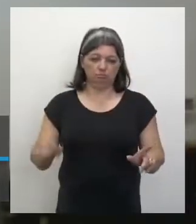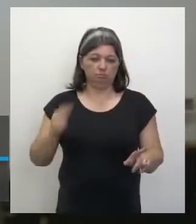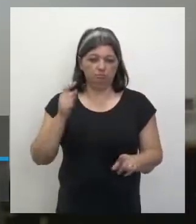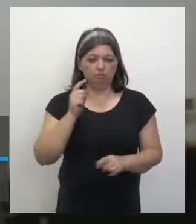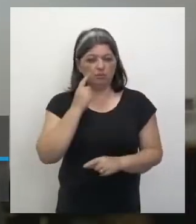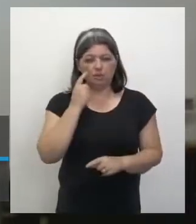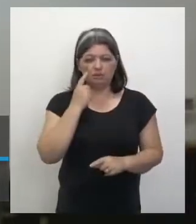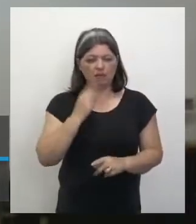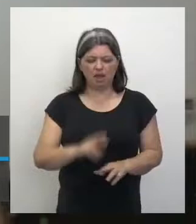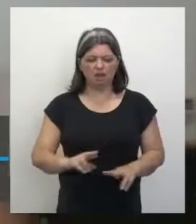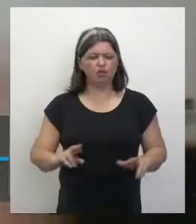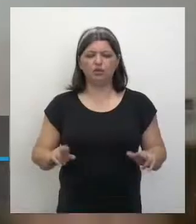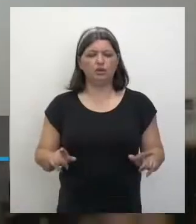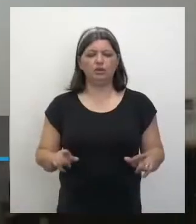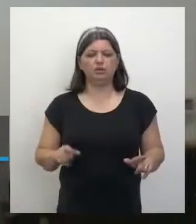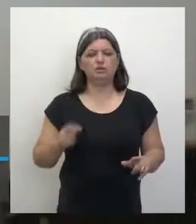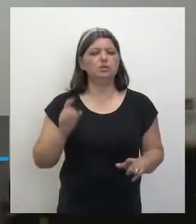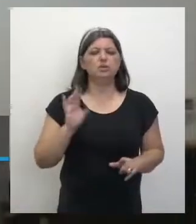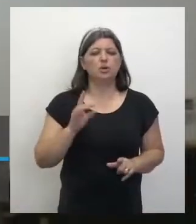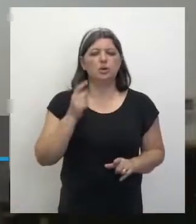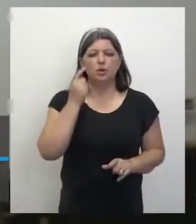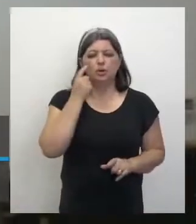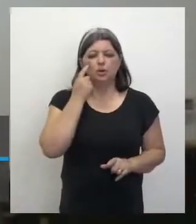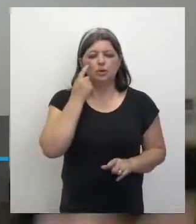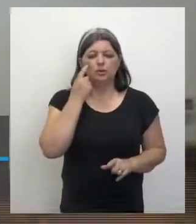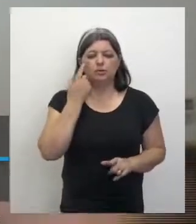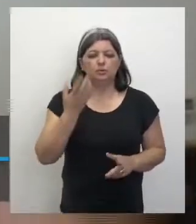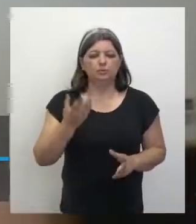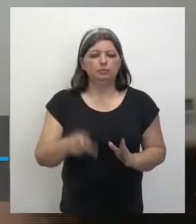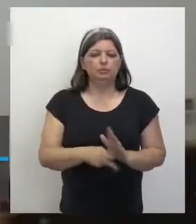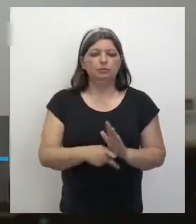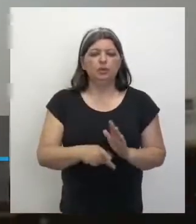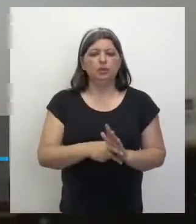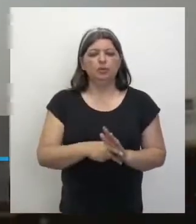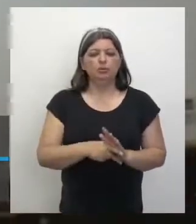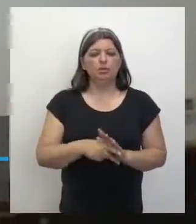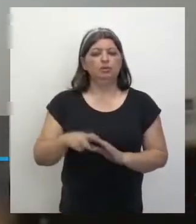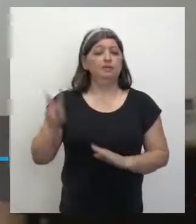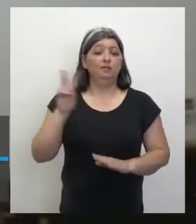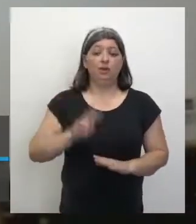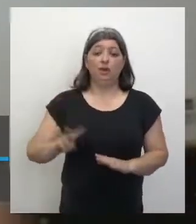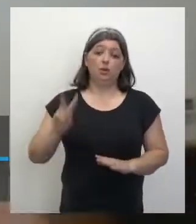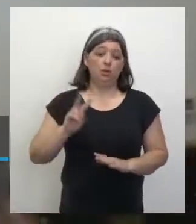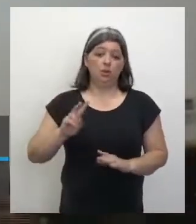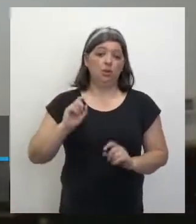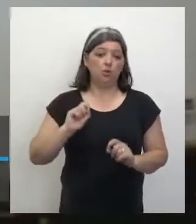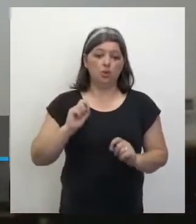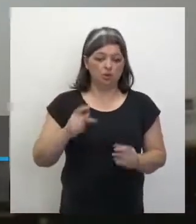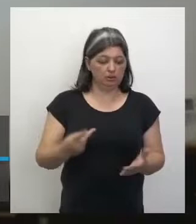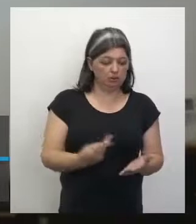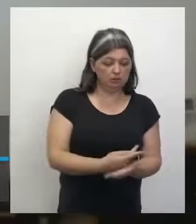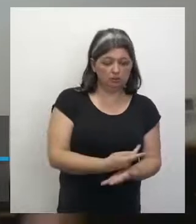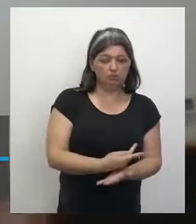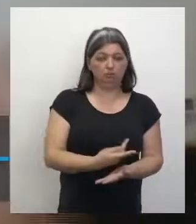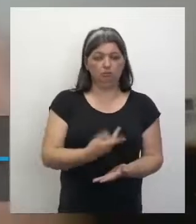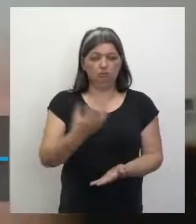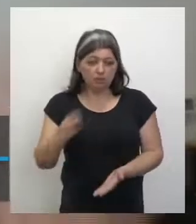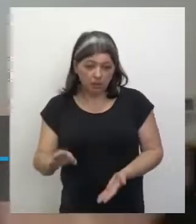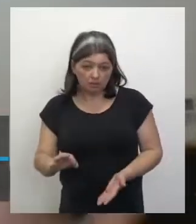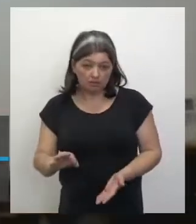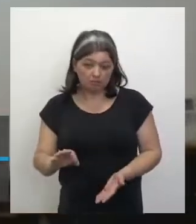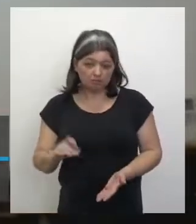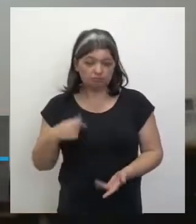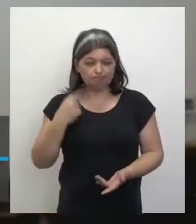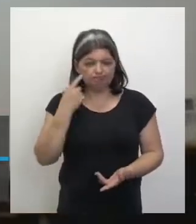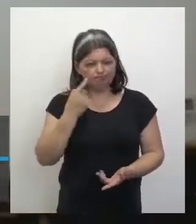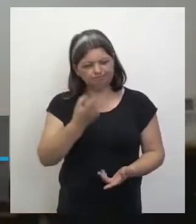vista do ponto de vista do juízo de valor que nós temos em relação ao que é certo e o que é errado. Então, como nós olhamos o outro